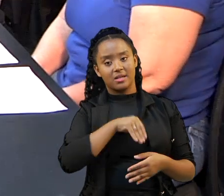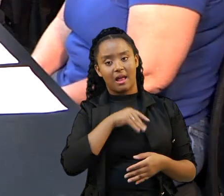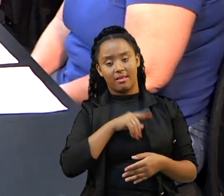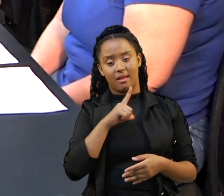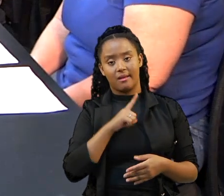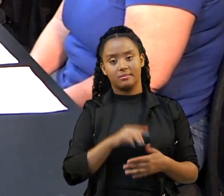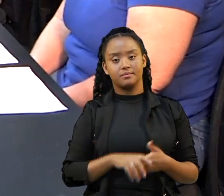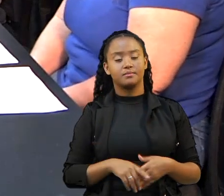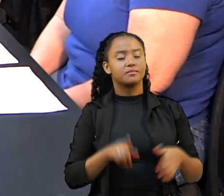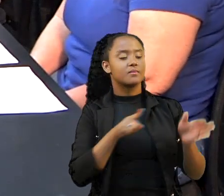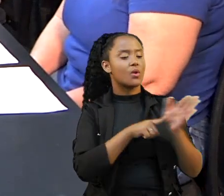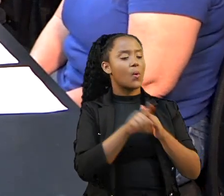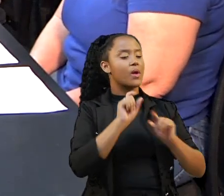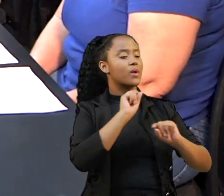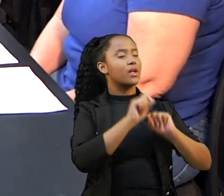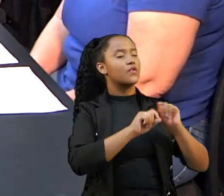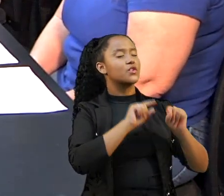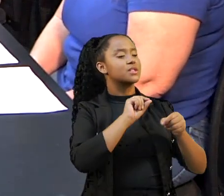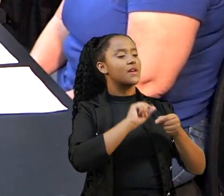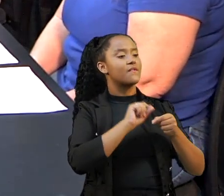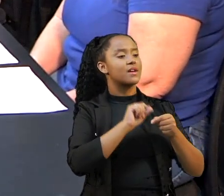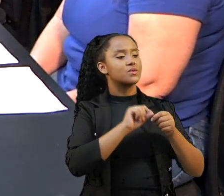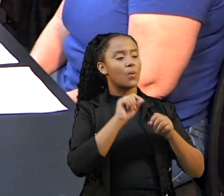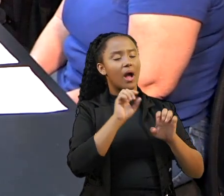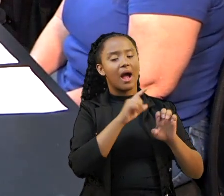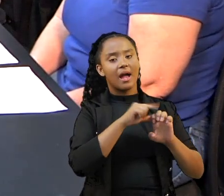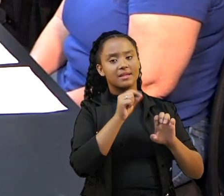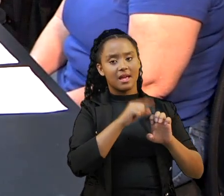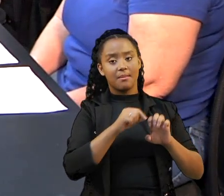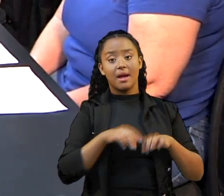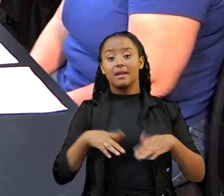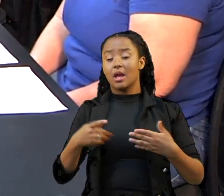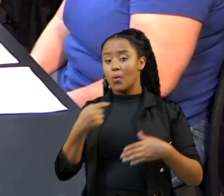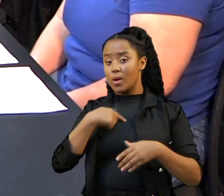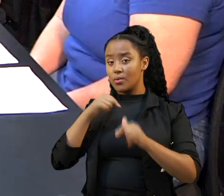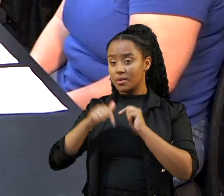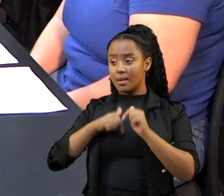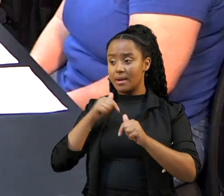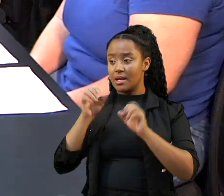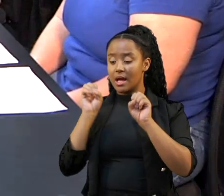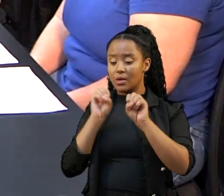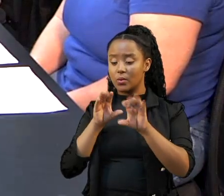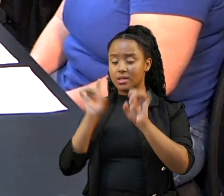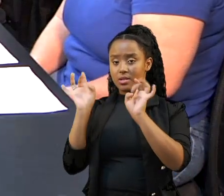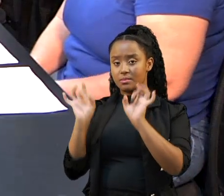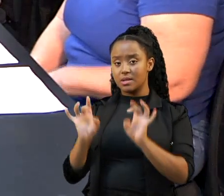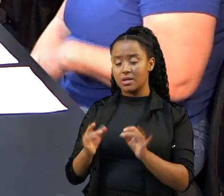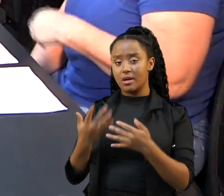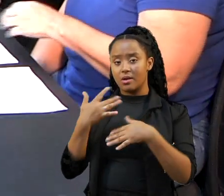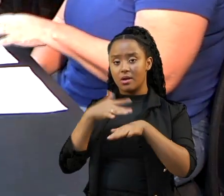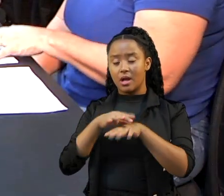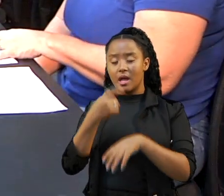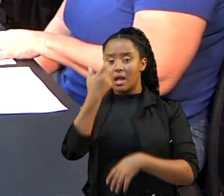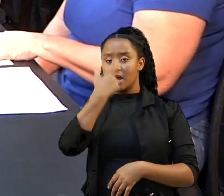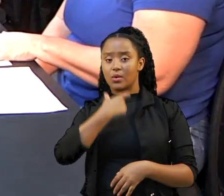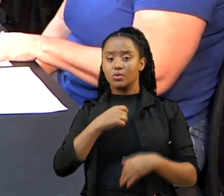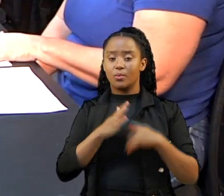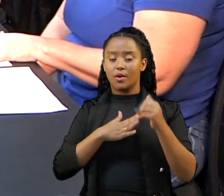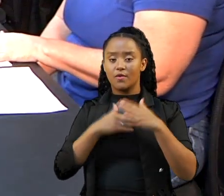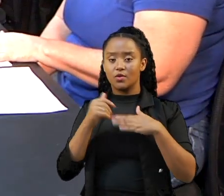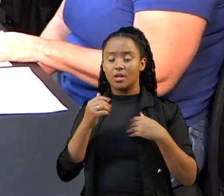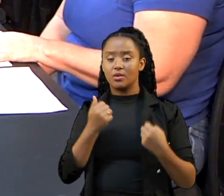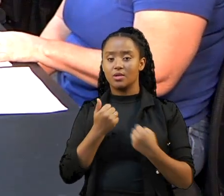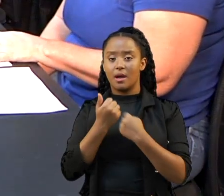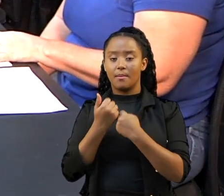você faz na ESEBA? Eu trabalho na educação especial inclusiva. Eu sou profissional de apoio, então eu acompanho uma criança que